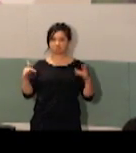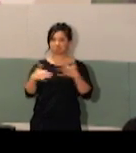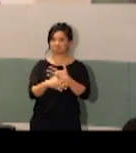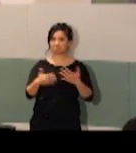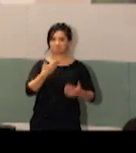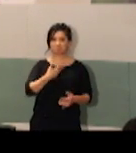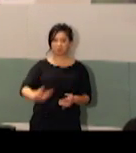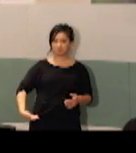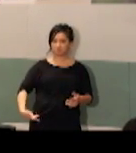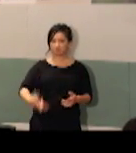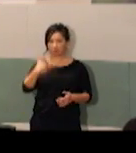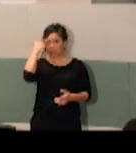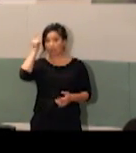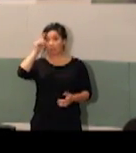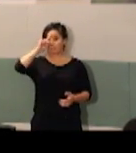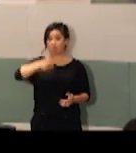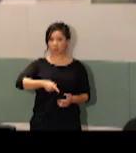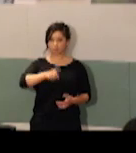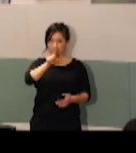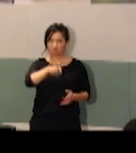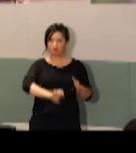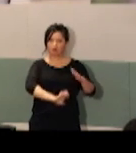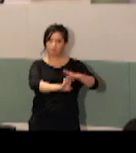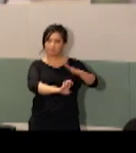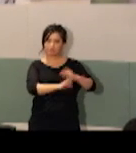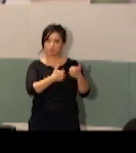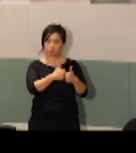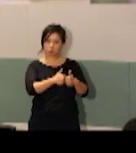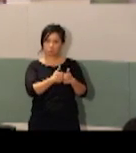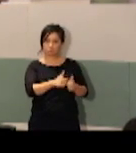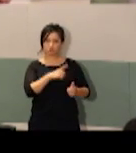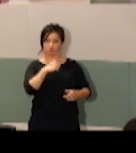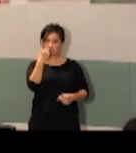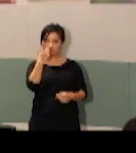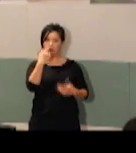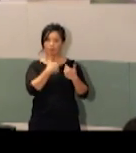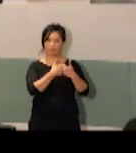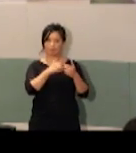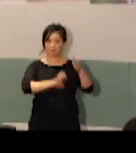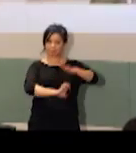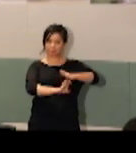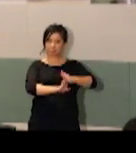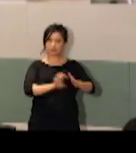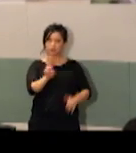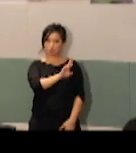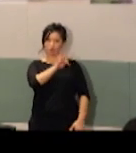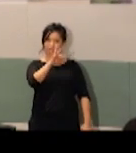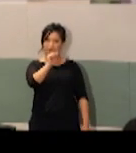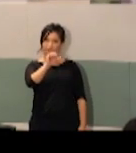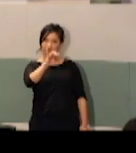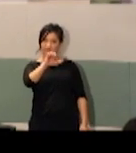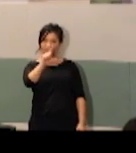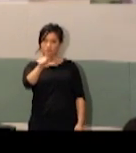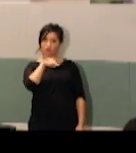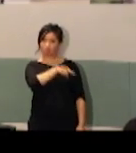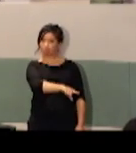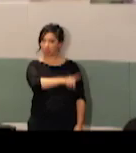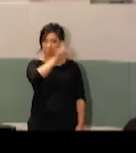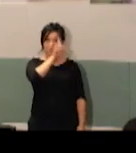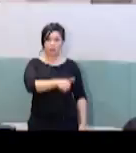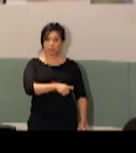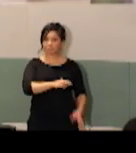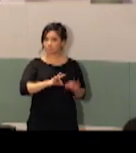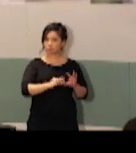os empresários de ônibus, através de uma empresa chamada Fácil, que fazia gestão. O poder público não tinha